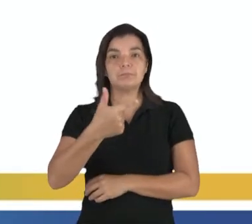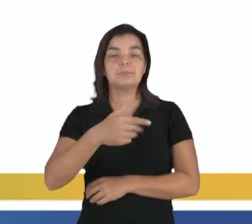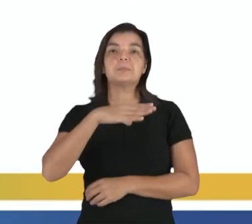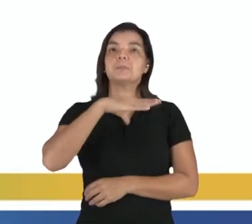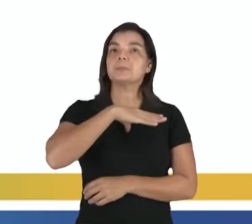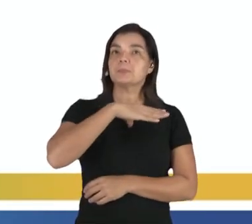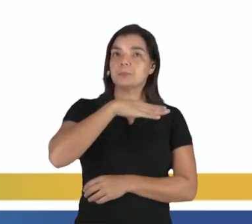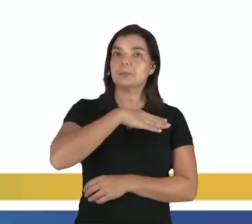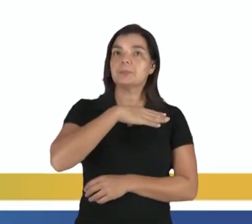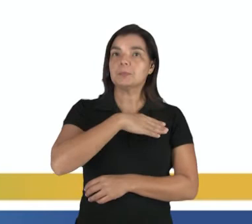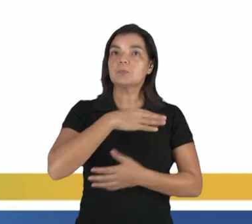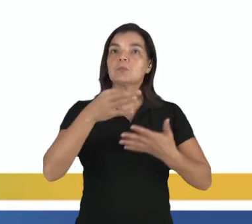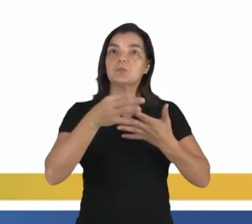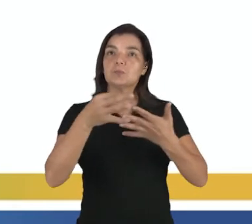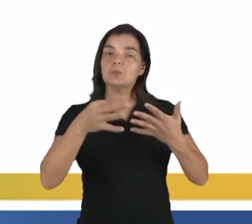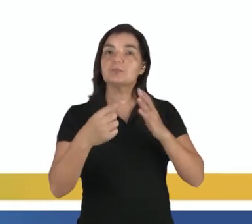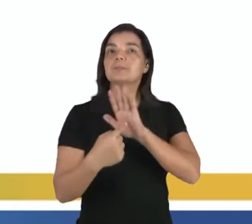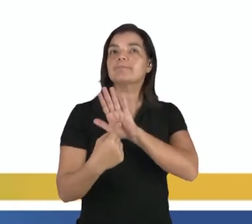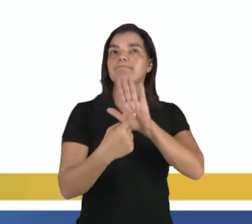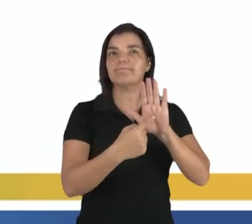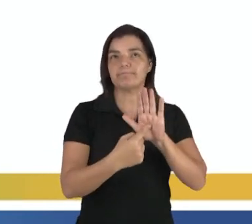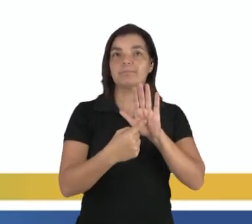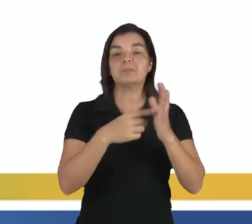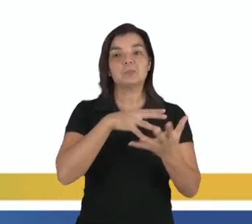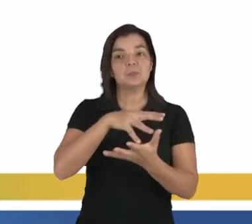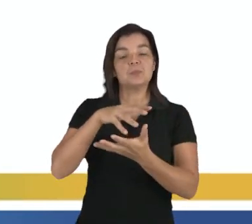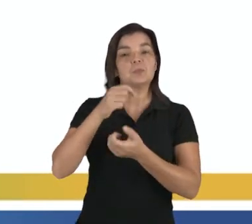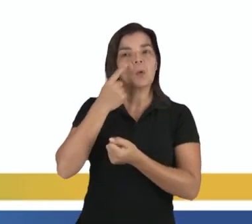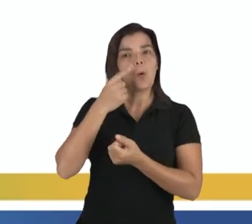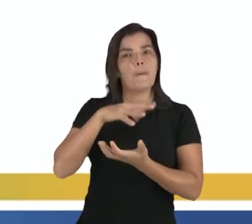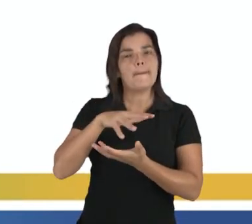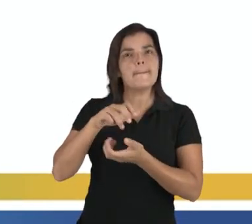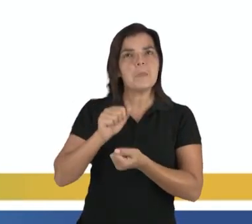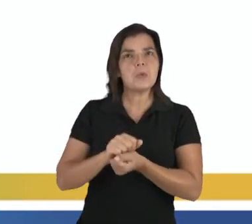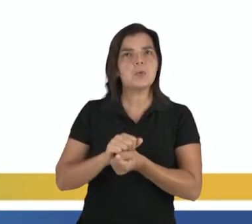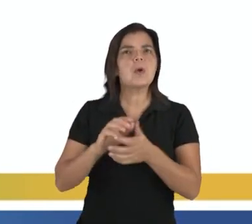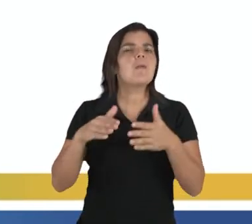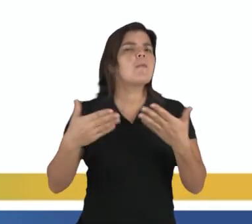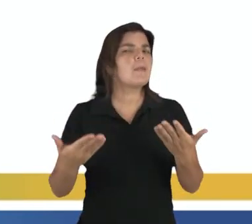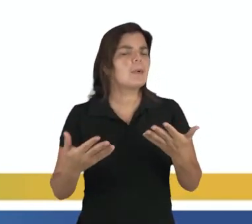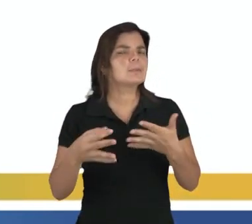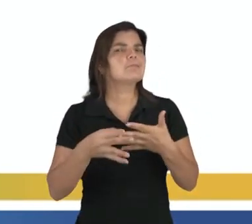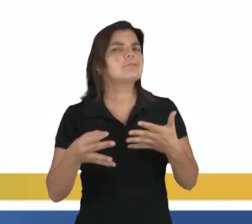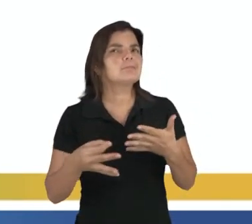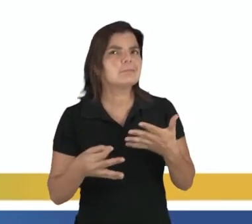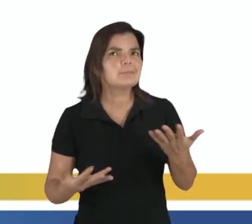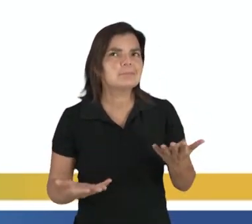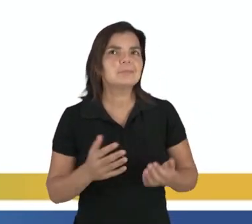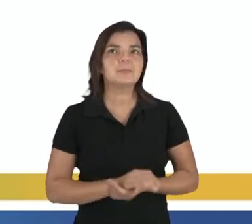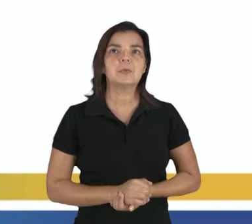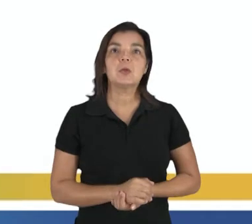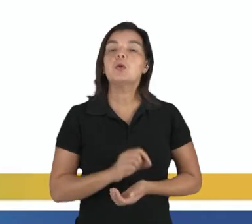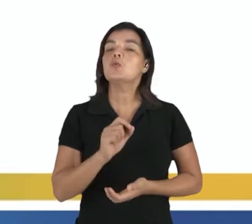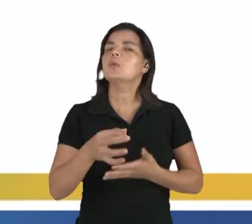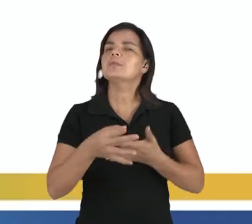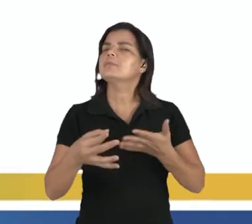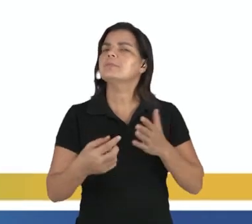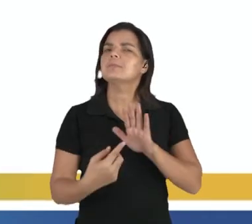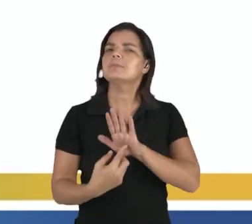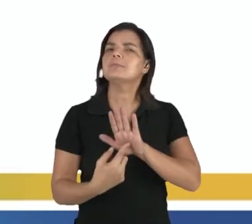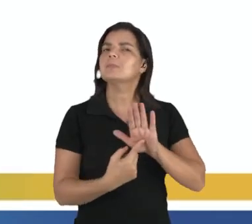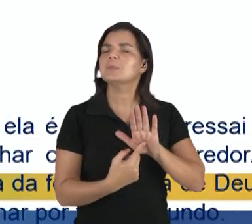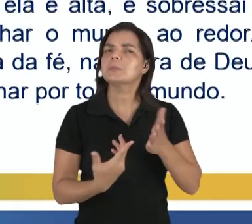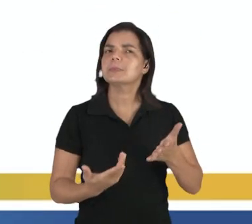Na cidade, um elemento parece ver o mundo. Que elemento é esse? E o que este